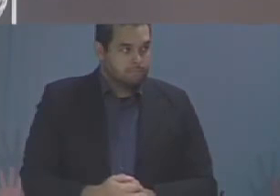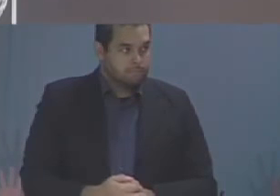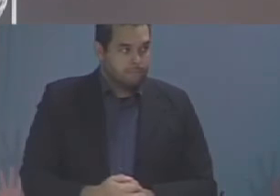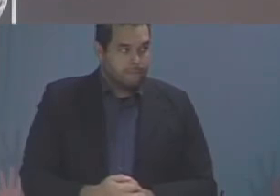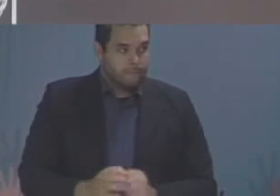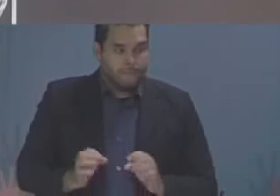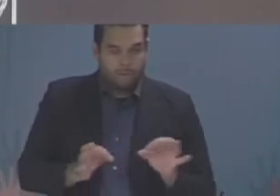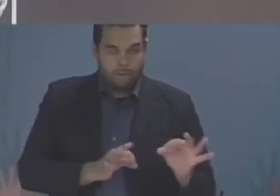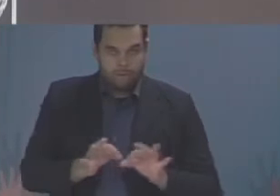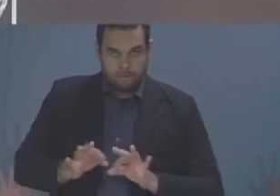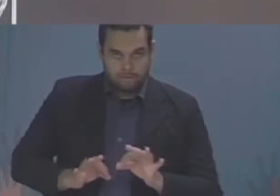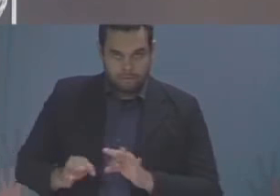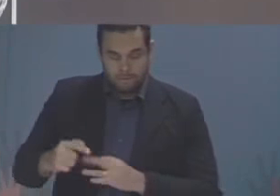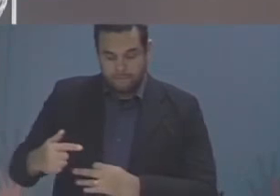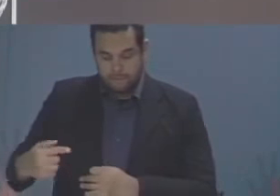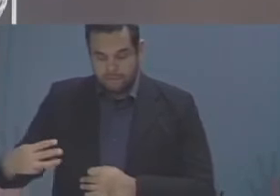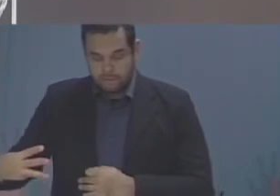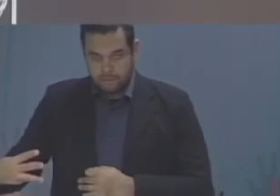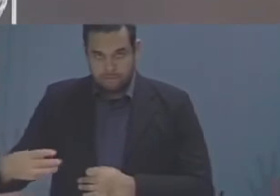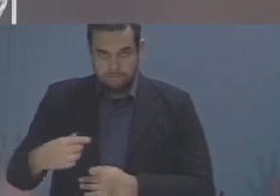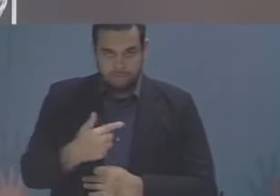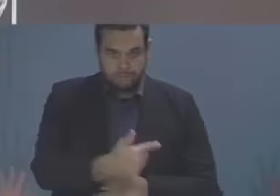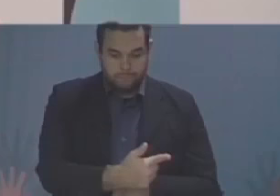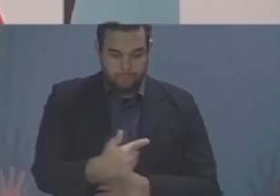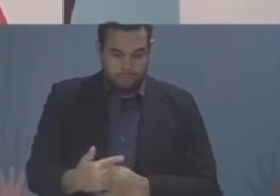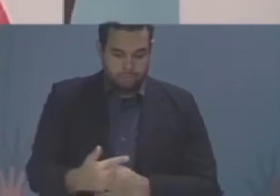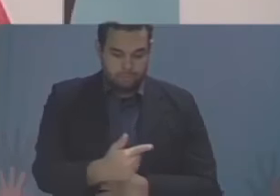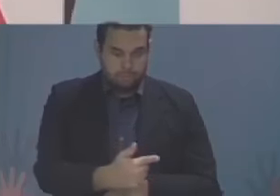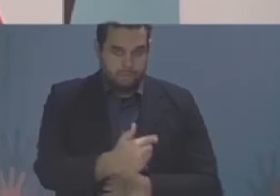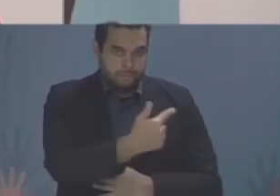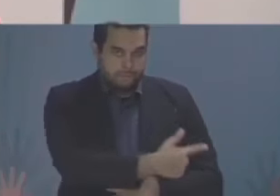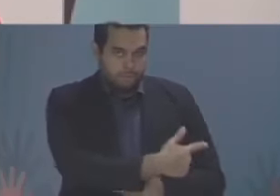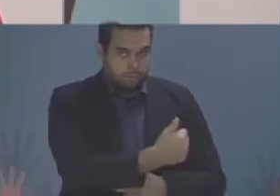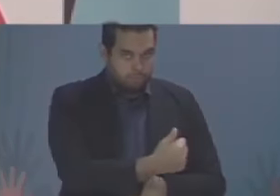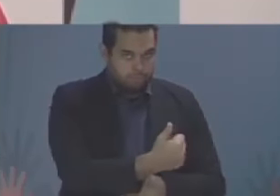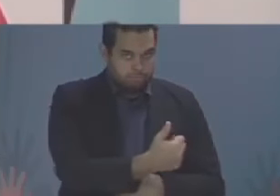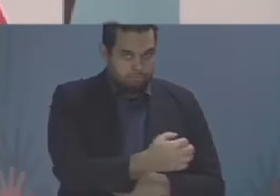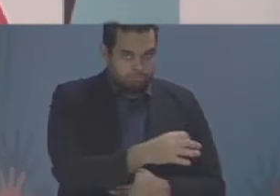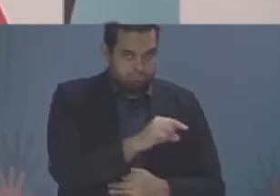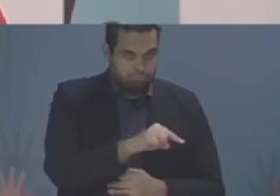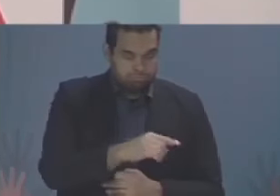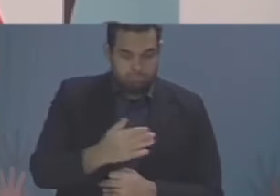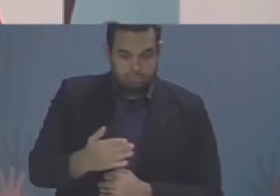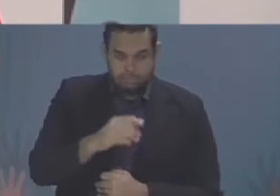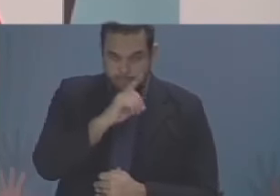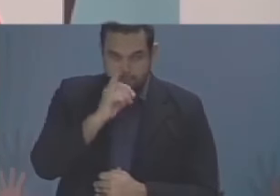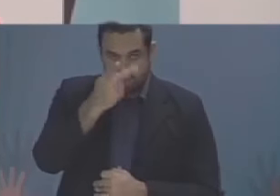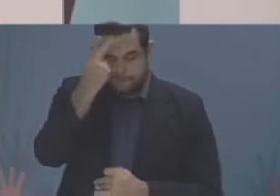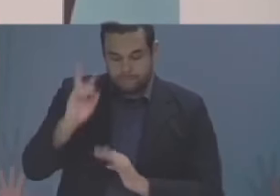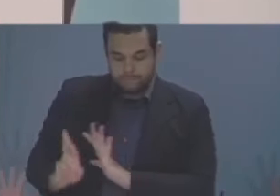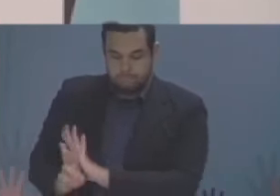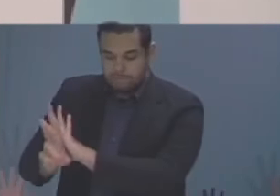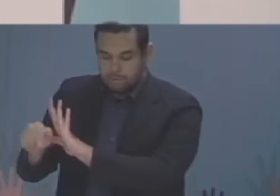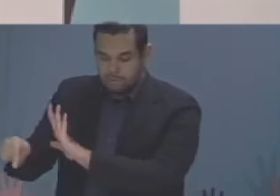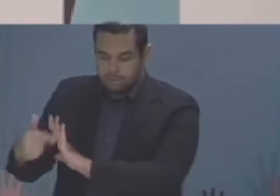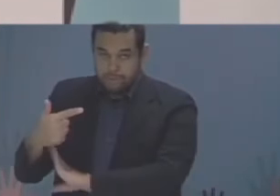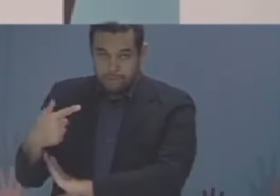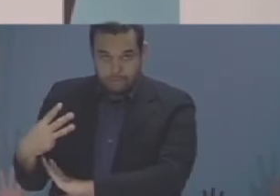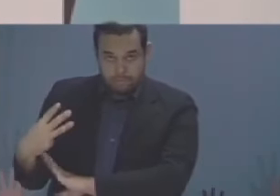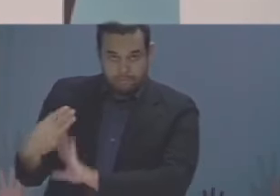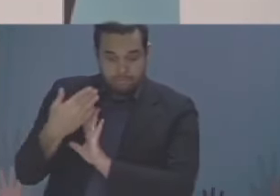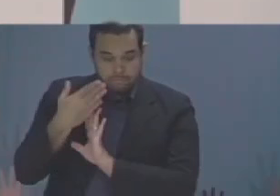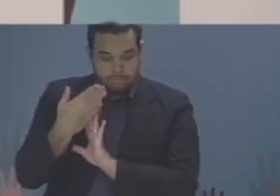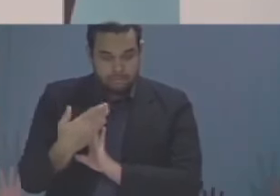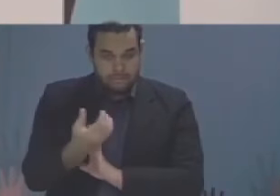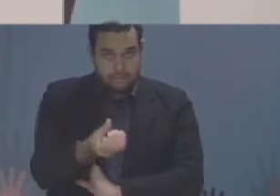21. Então, gostaria de chamar, né, para fazer a sua explanação o candidato 23, chapa 2X. Cuidar, né,